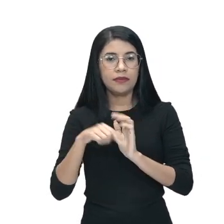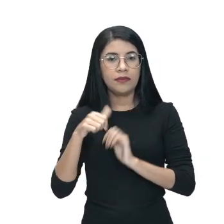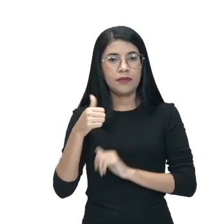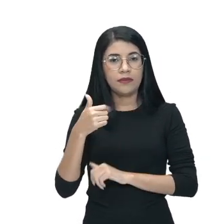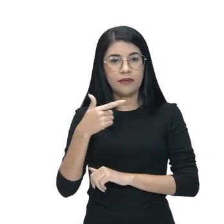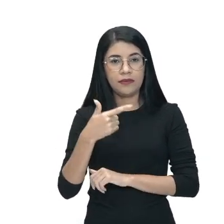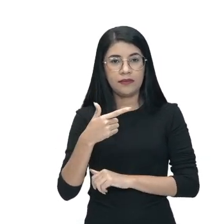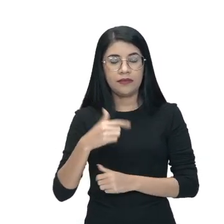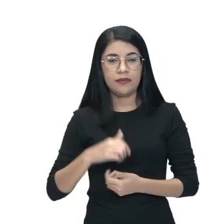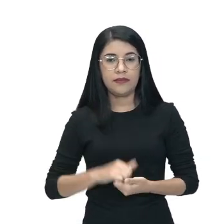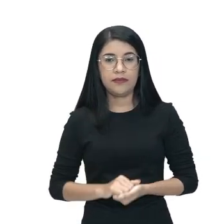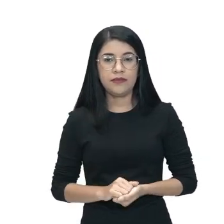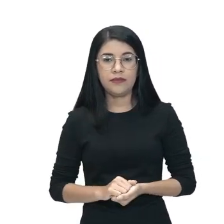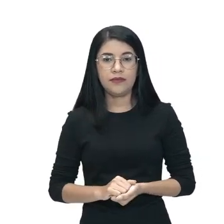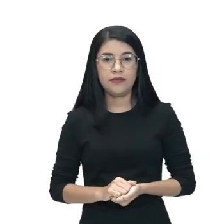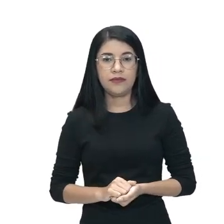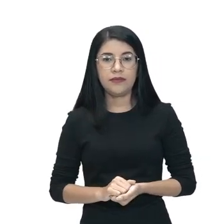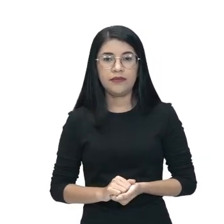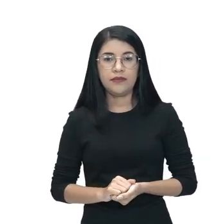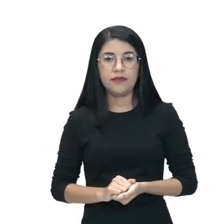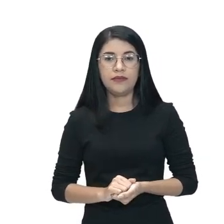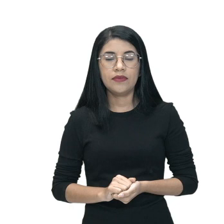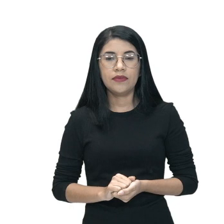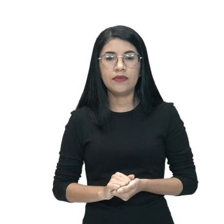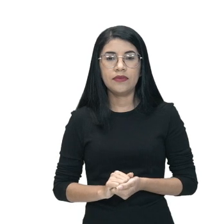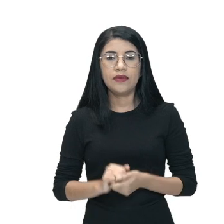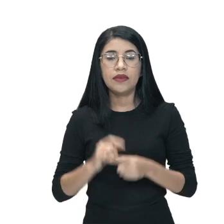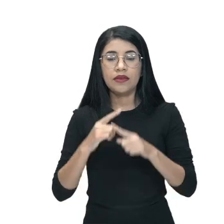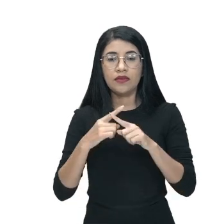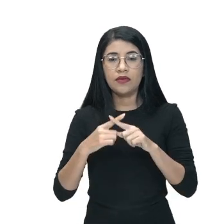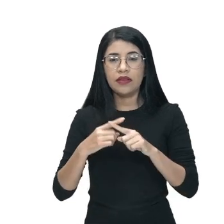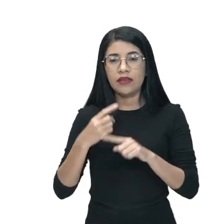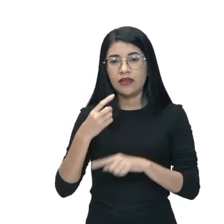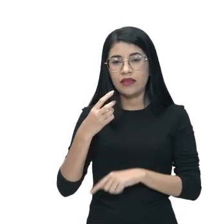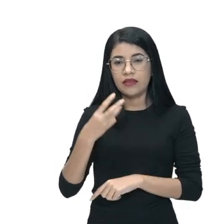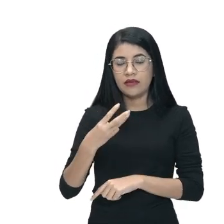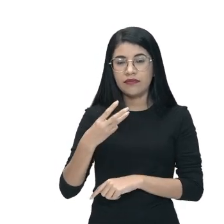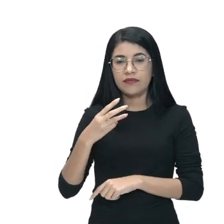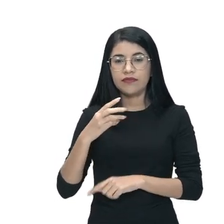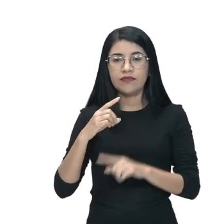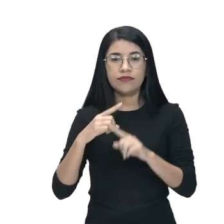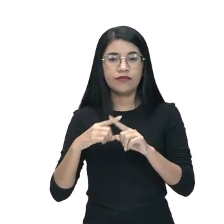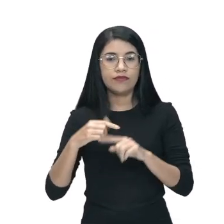carga 2, 3 vezes 10.